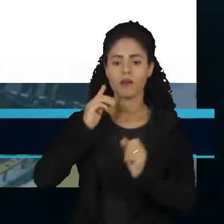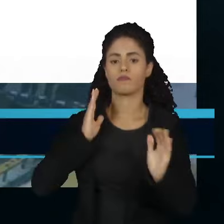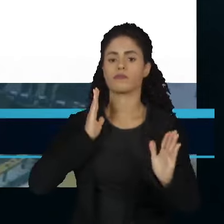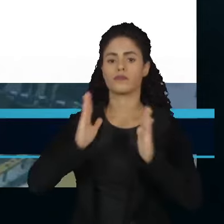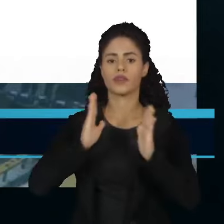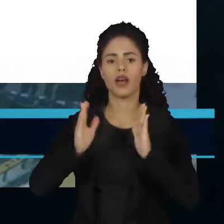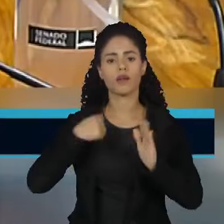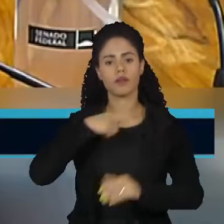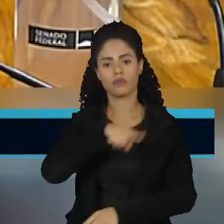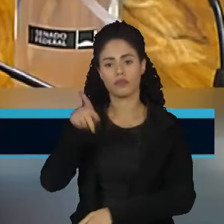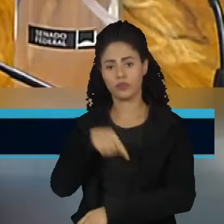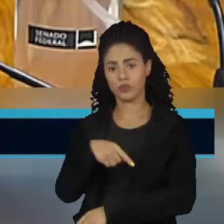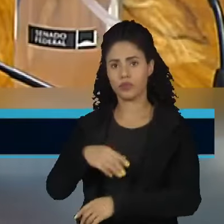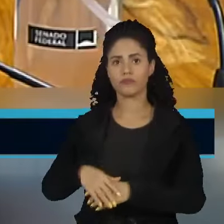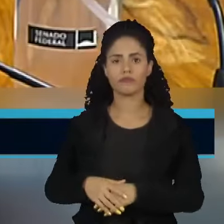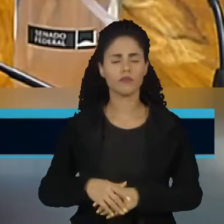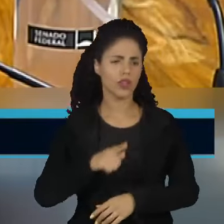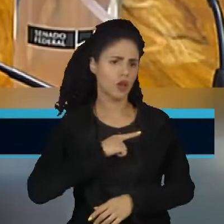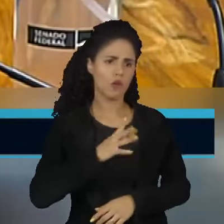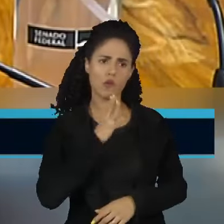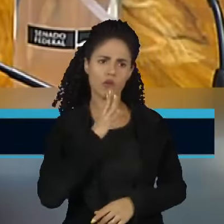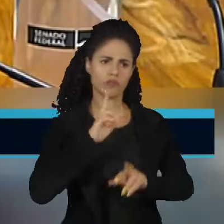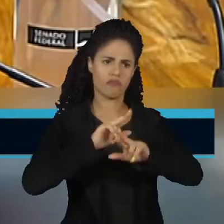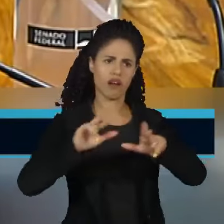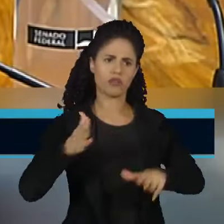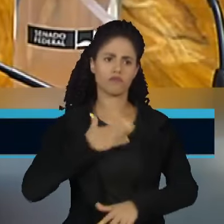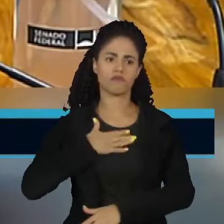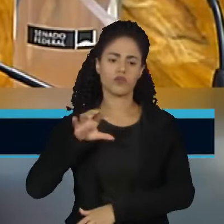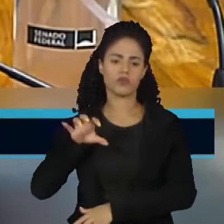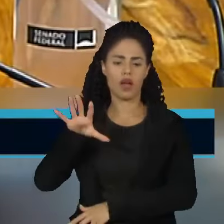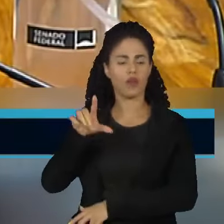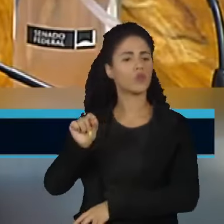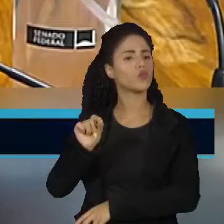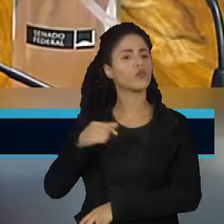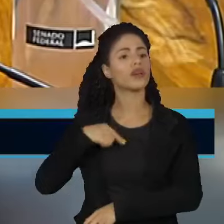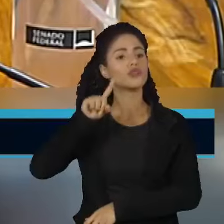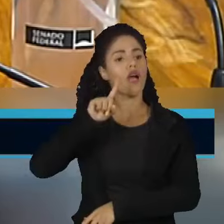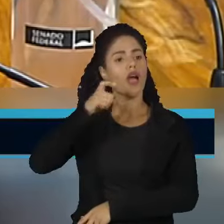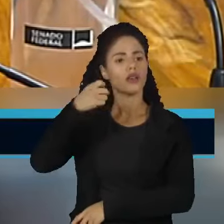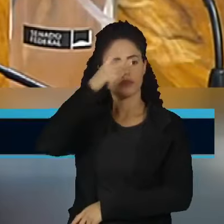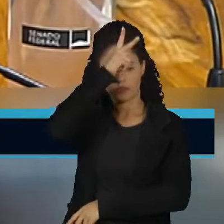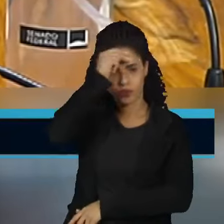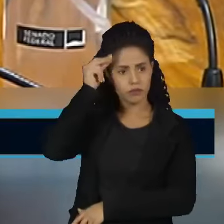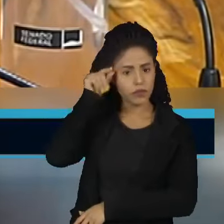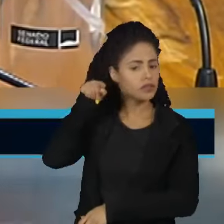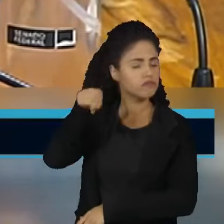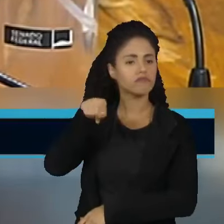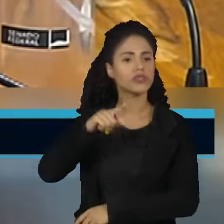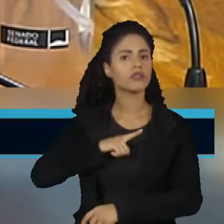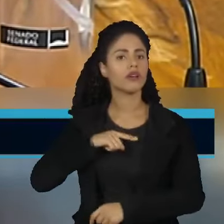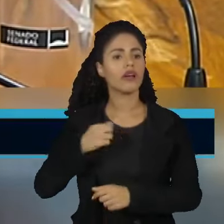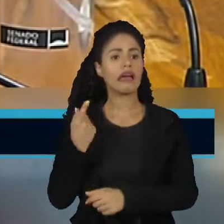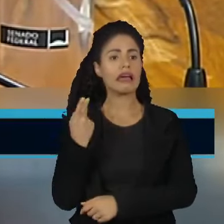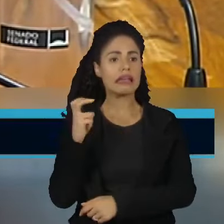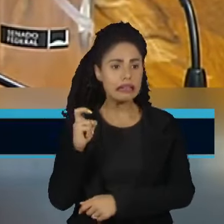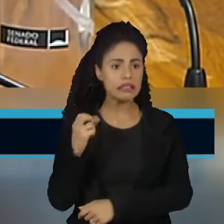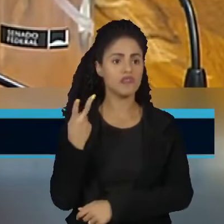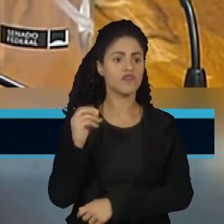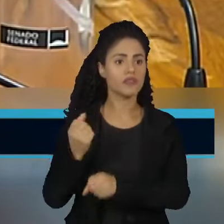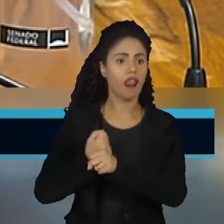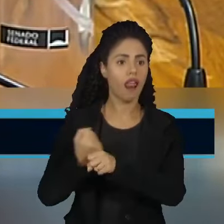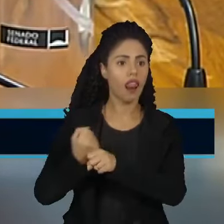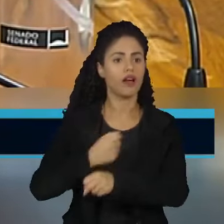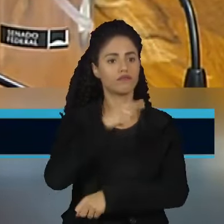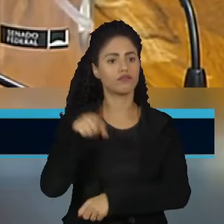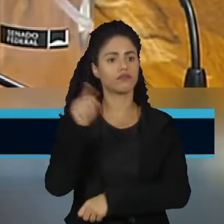de inelegibilidade. Eu conheço vários exemplos no meu estado de ex-prefeitos que estão há 15, 20 anos